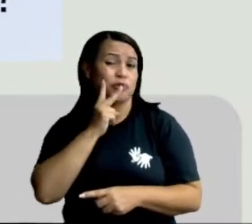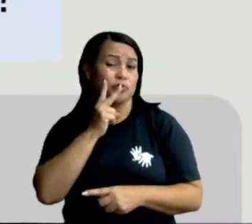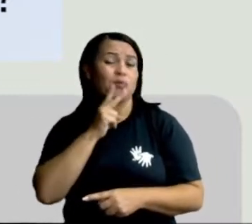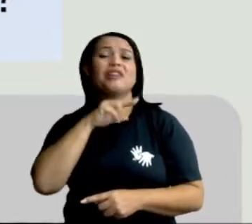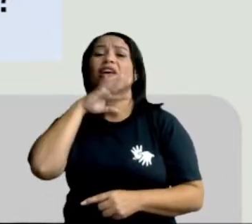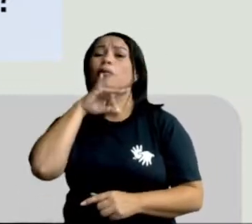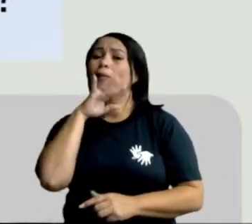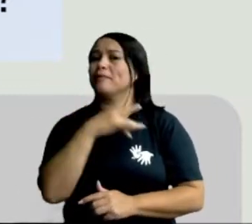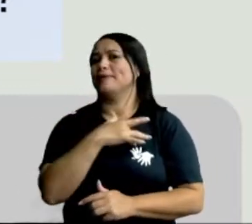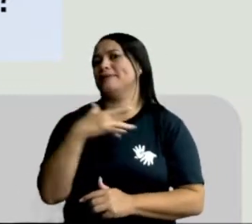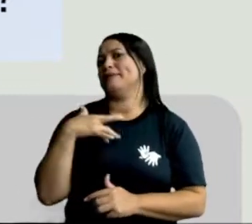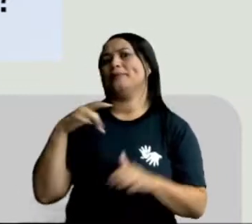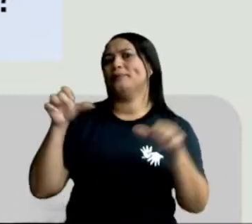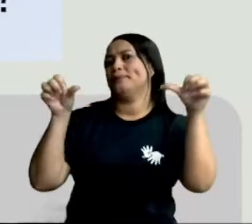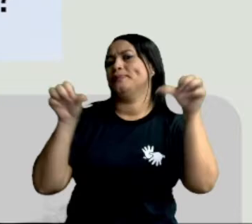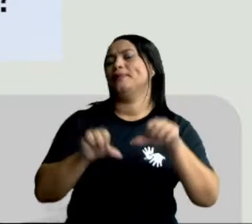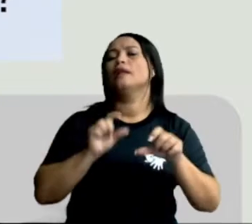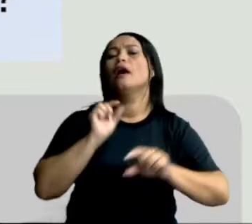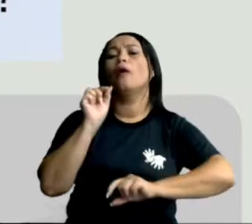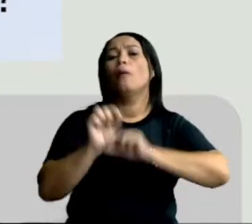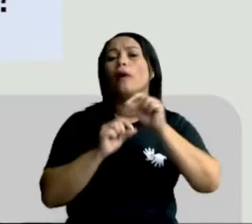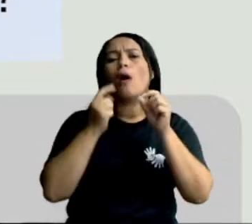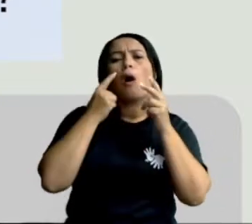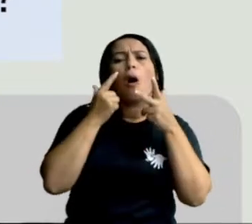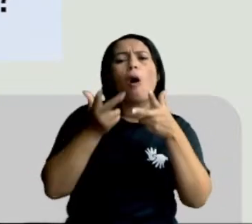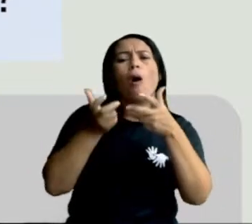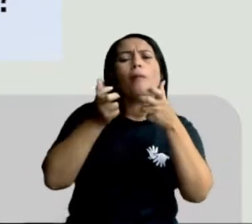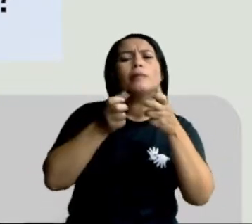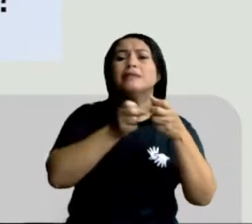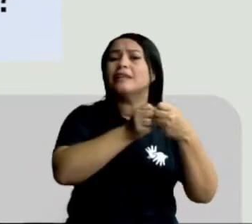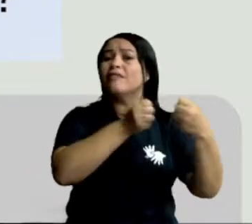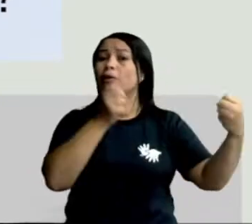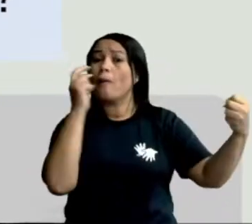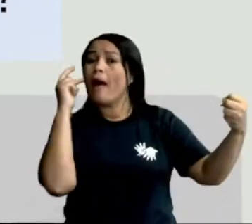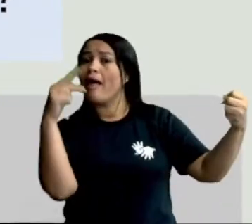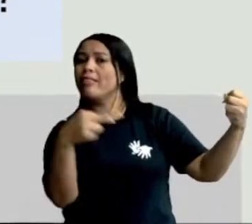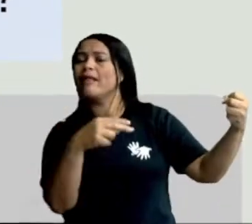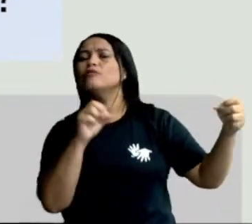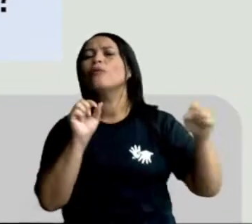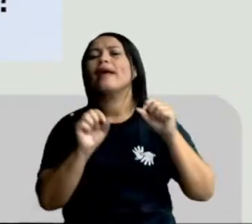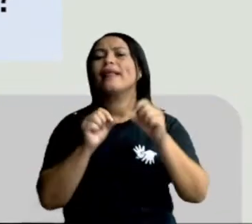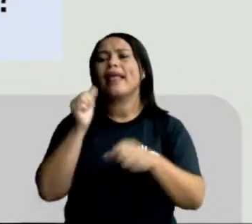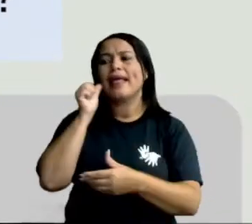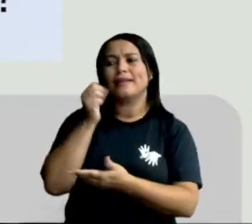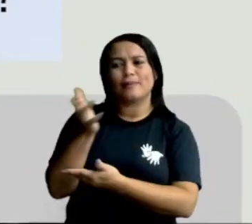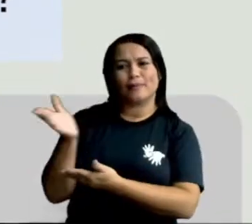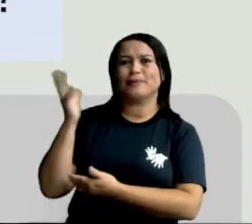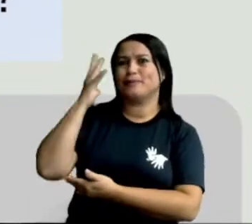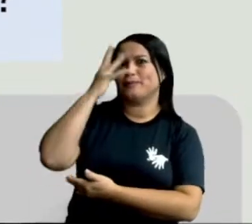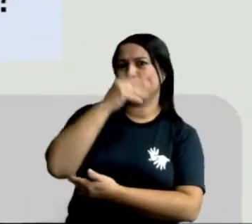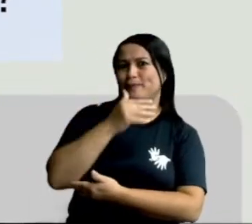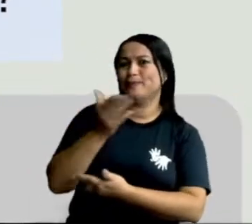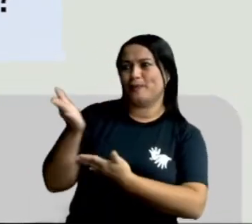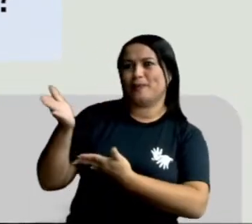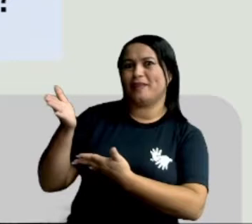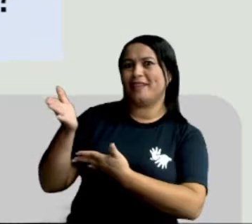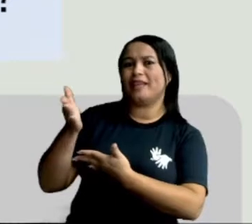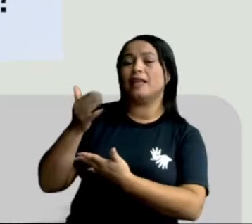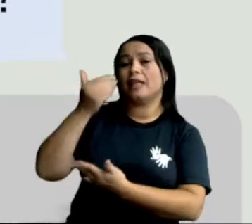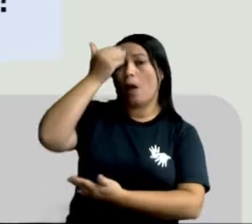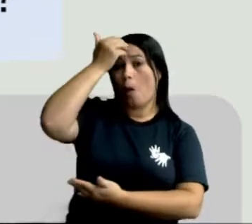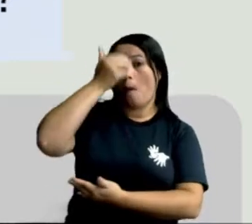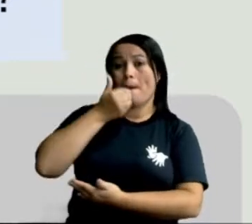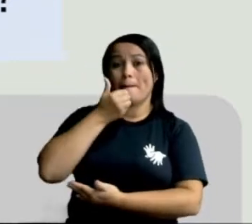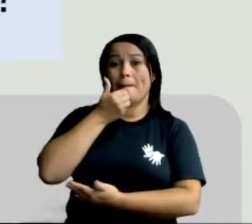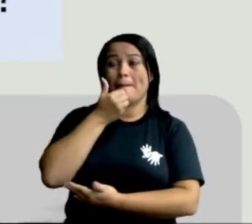tanto mal para a saúde. Então, observa aqui nesse cartaz, a gente tem aí essa moça bem bonita aí, ó, uma parte do rosto